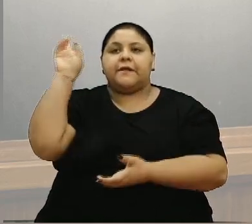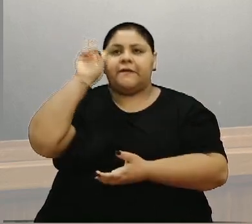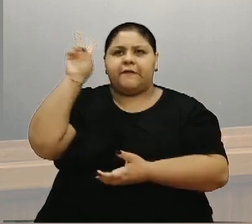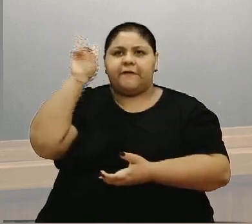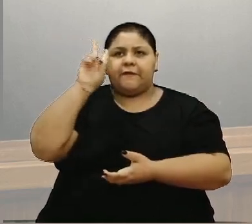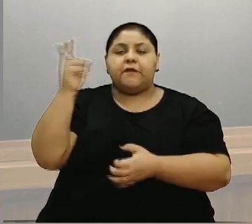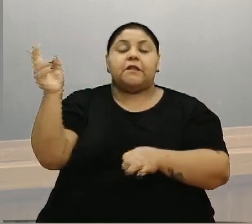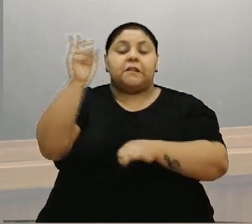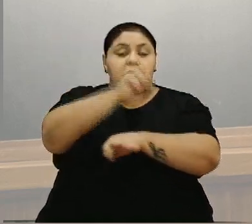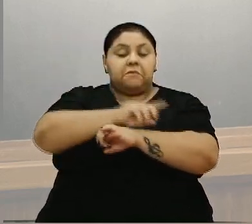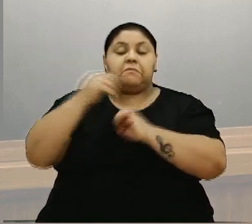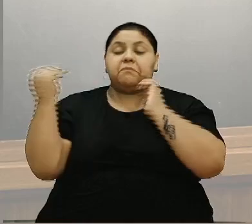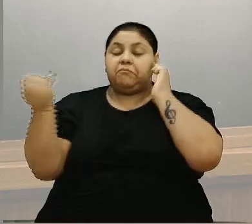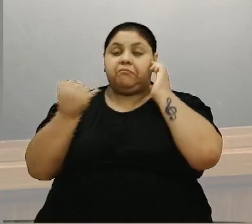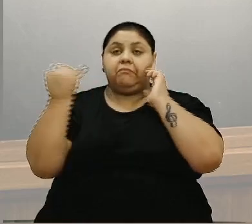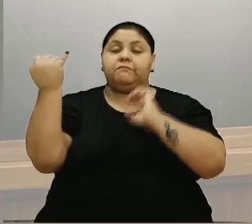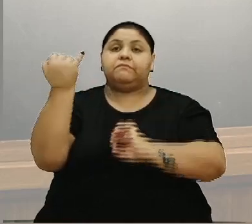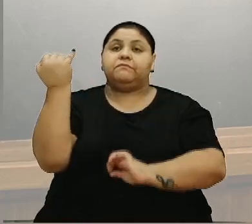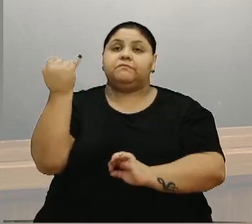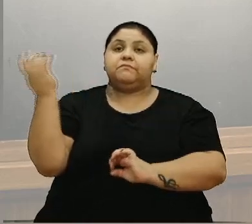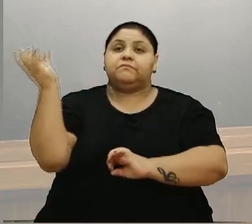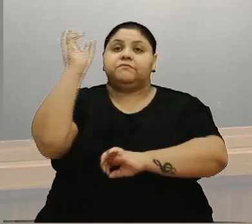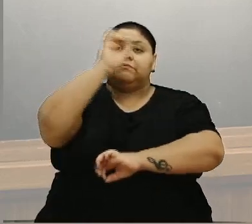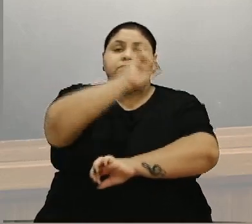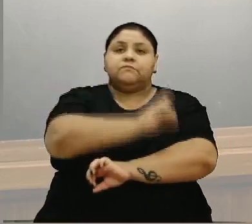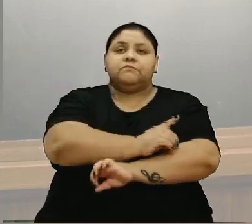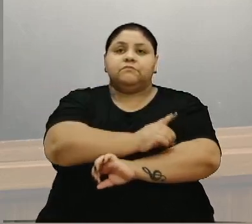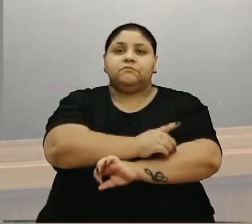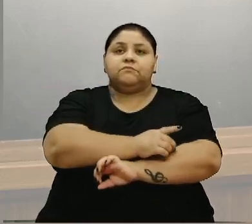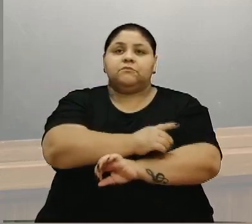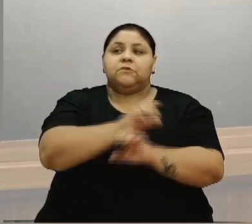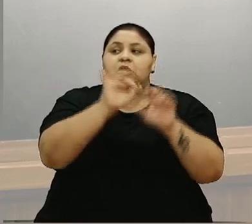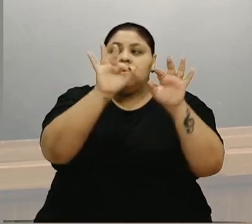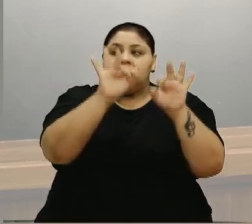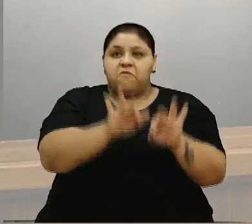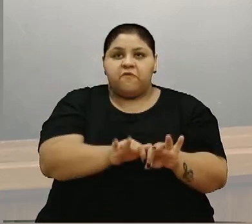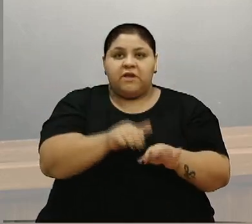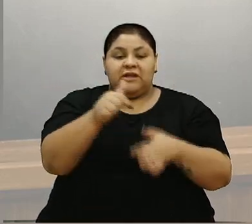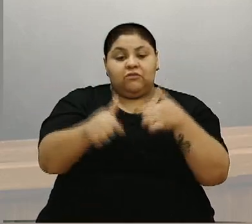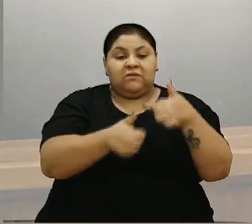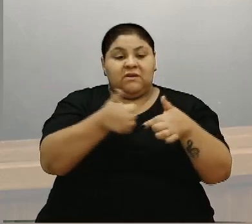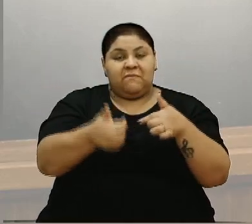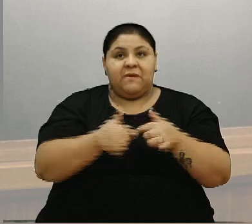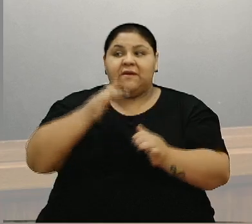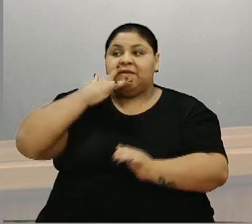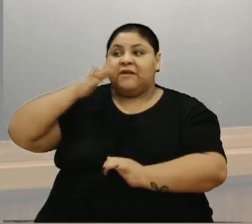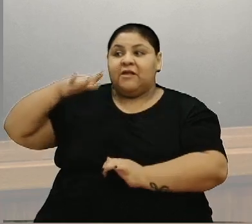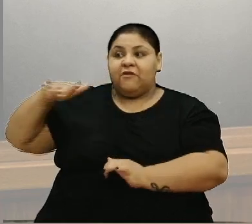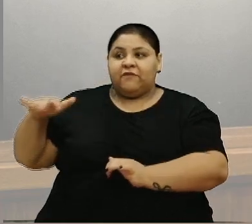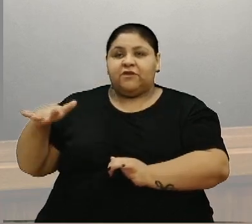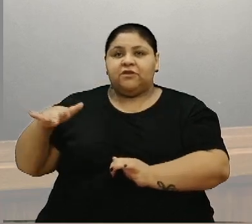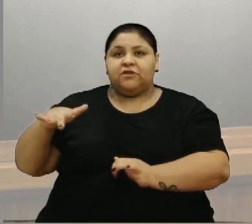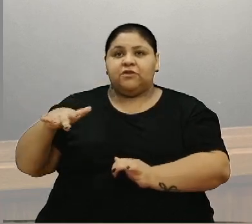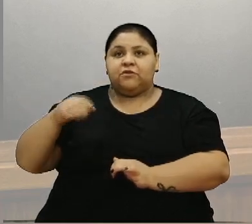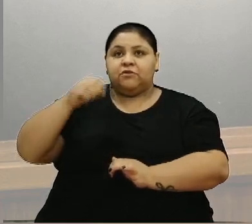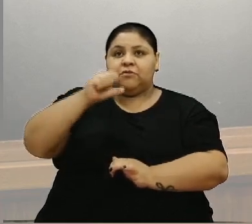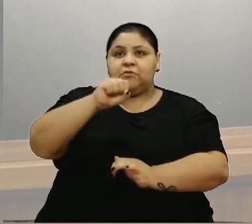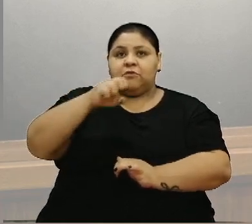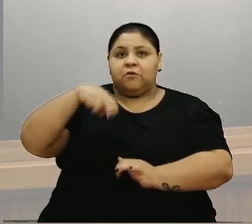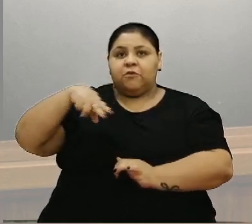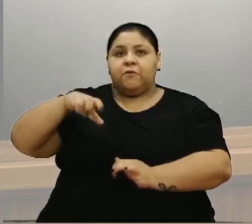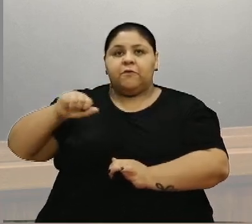uma data muito importante, é o Dia de Combate ao Trabalho Infantil. E o Senai, além de toda